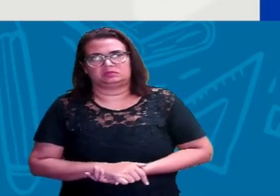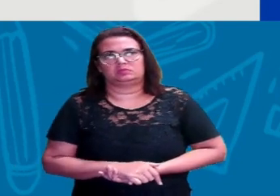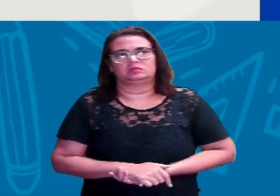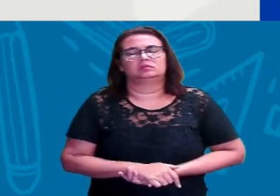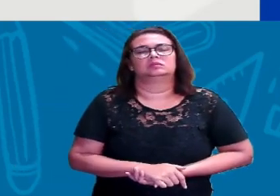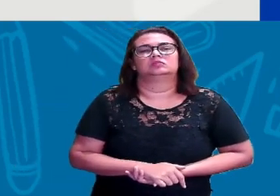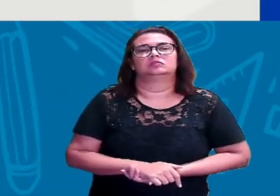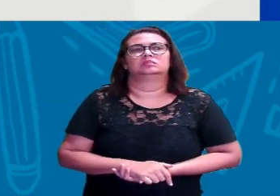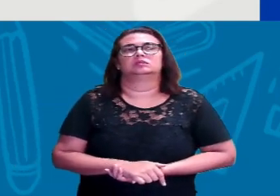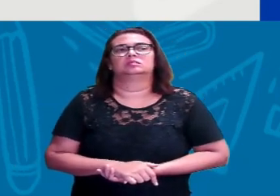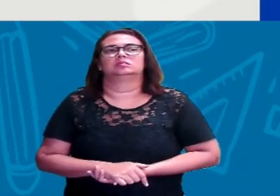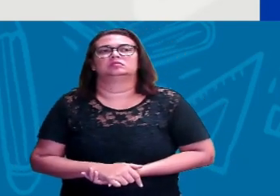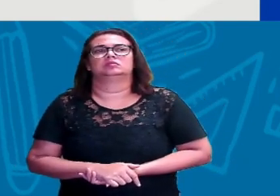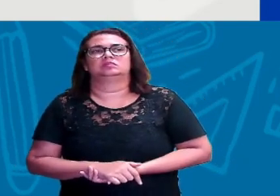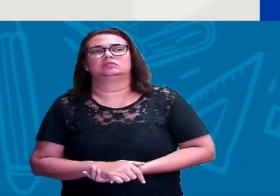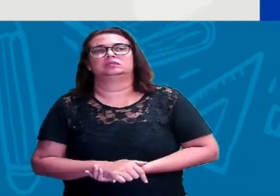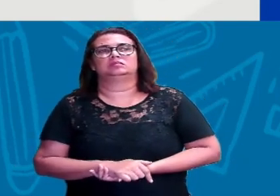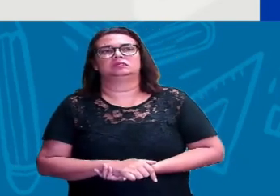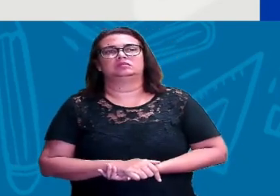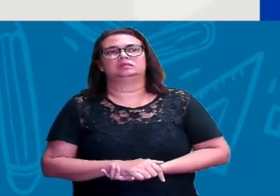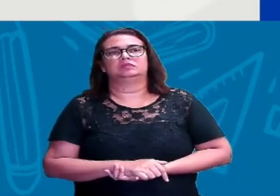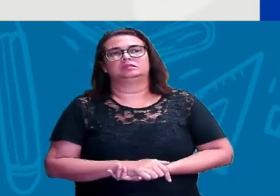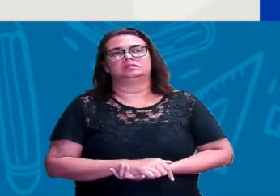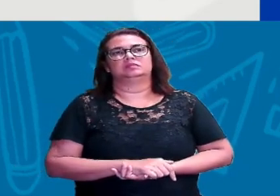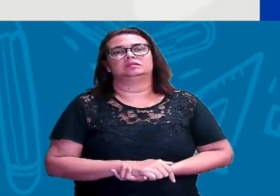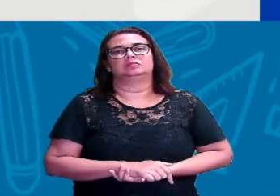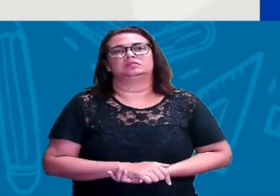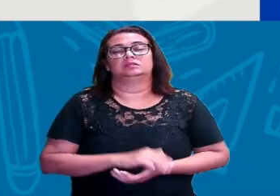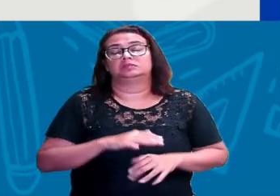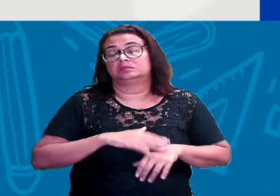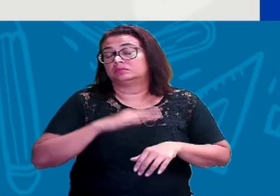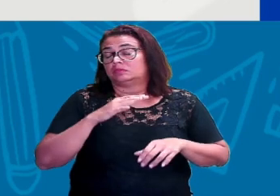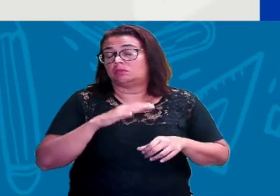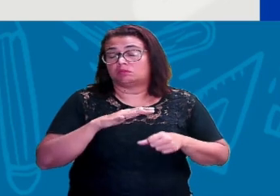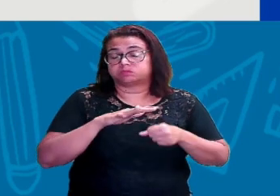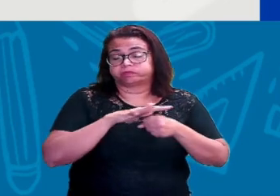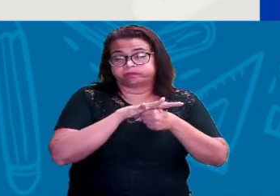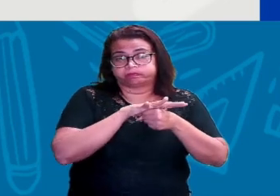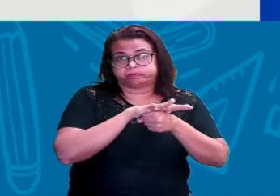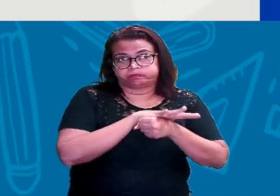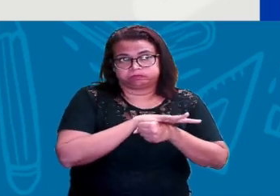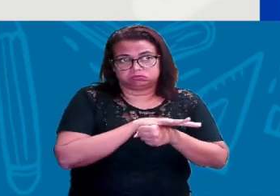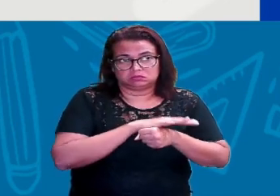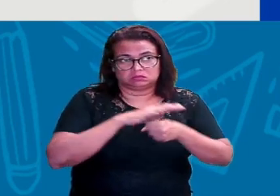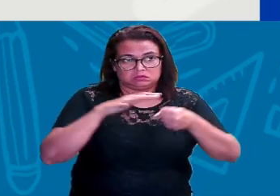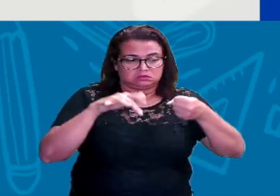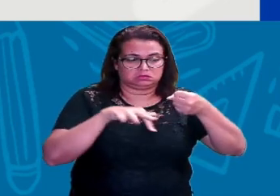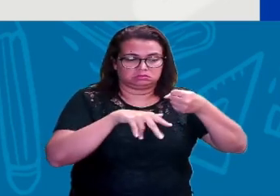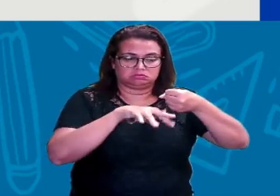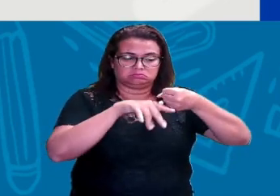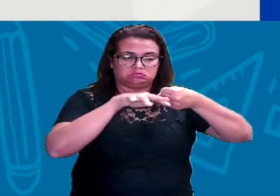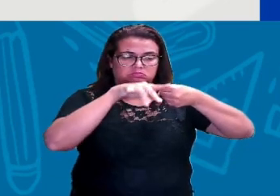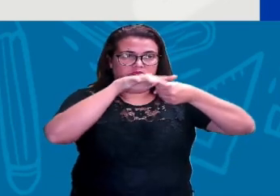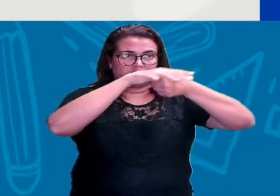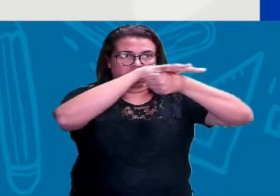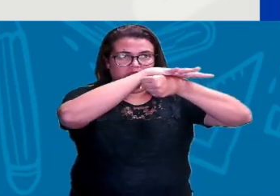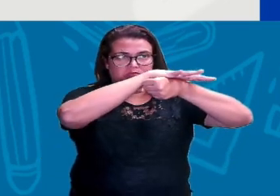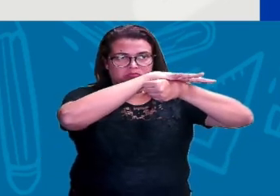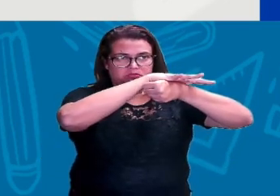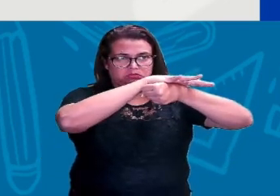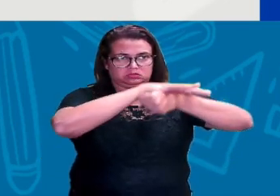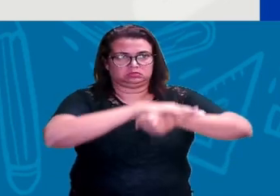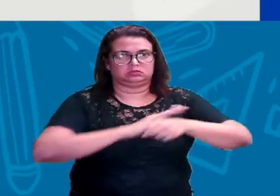né, de quantidade. Então, esse seria o número 2. E o mais cheio, que você vê aqui o pote totalmente cheio até